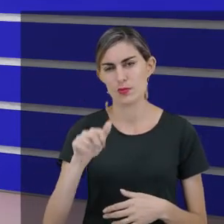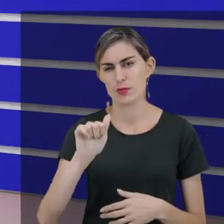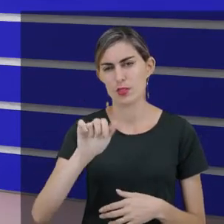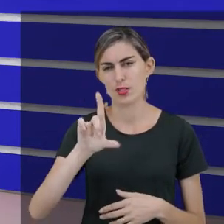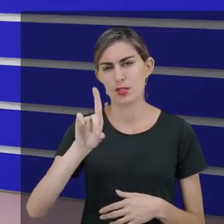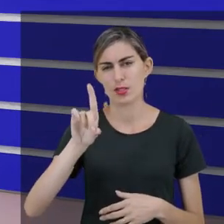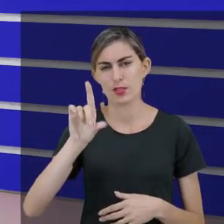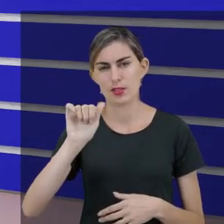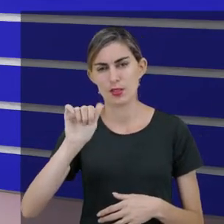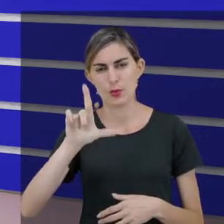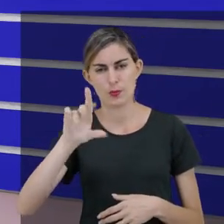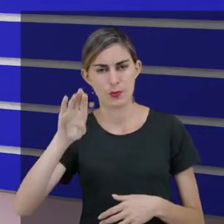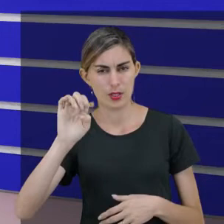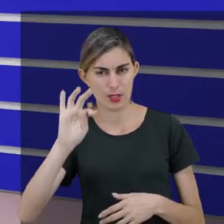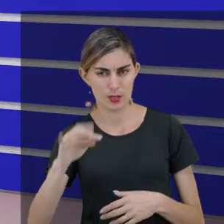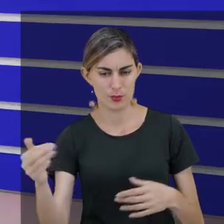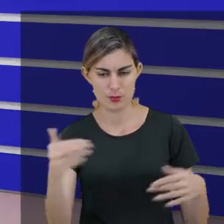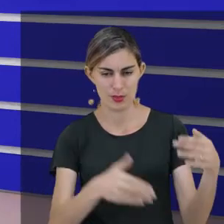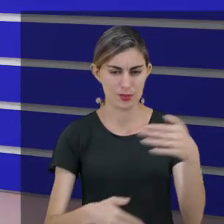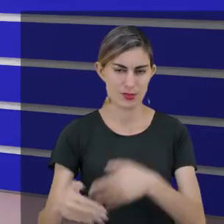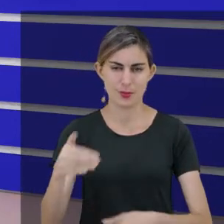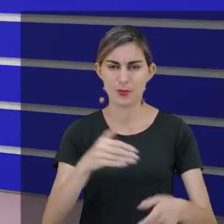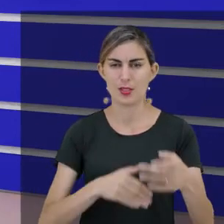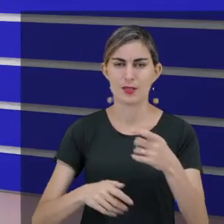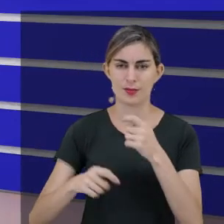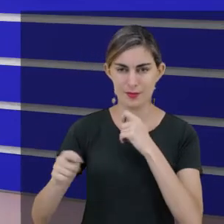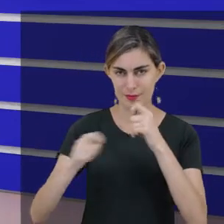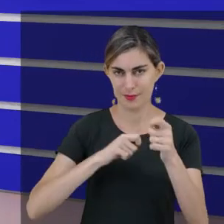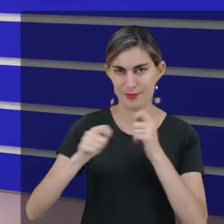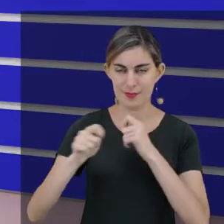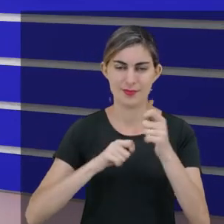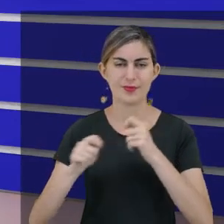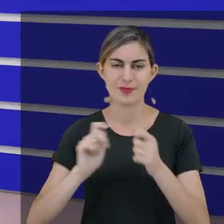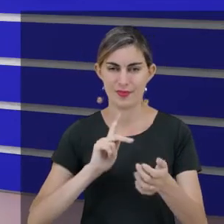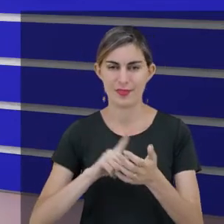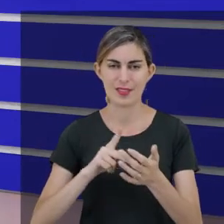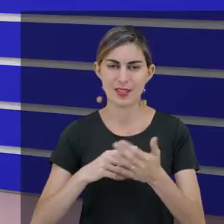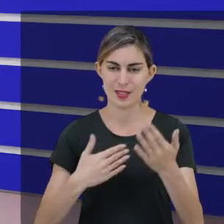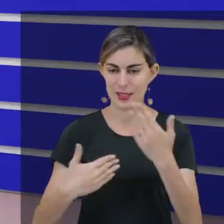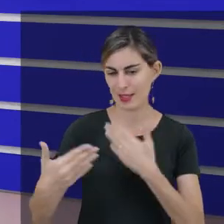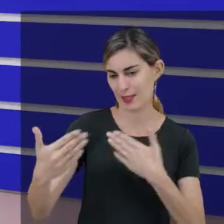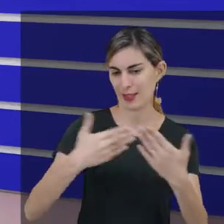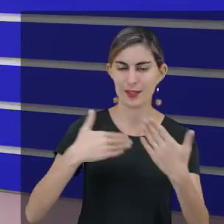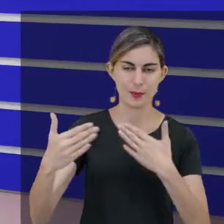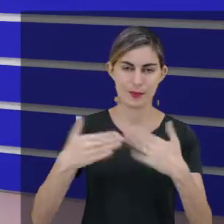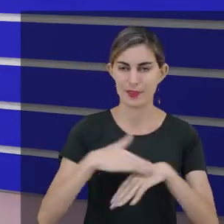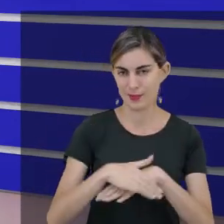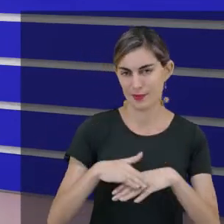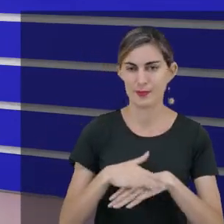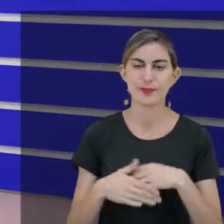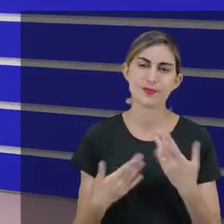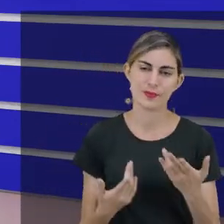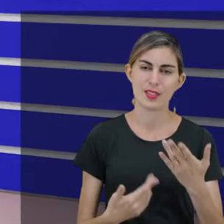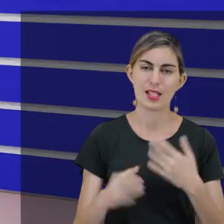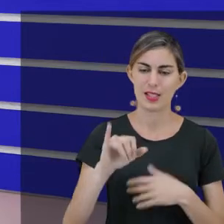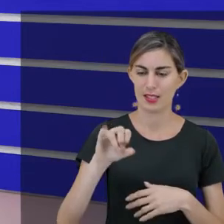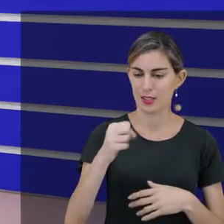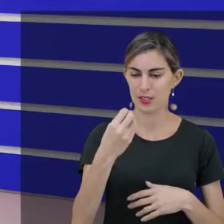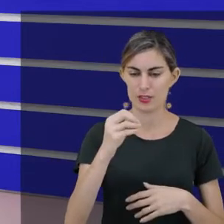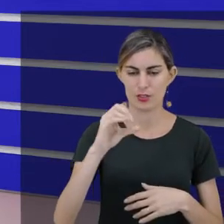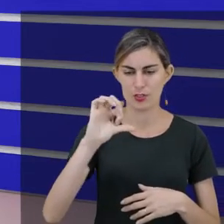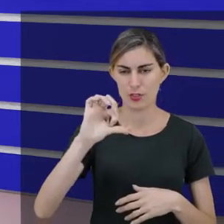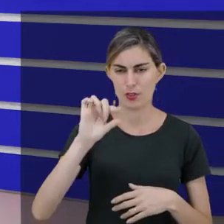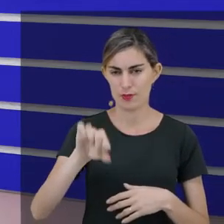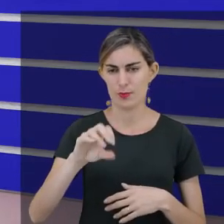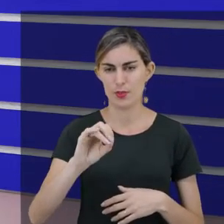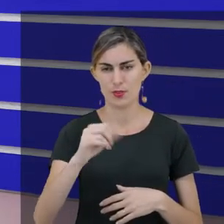Souza por ter participado, né, dessa entrevista. Na verdade, foi um debate, né, professor, com relação à ISO